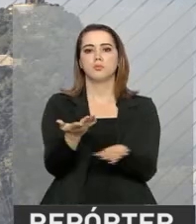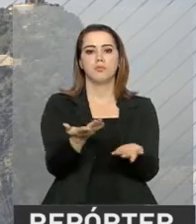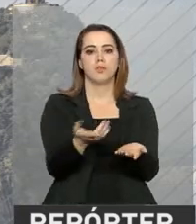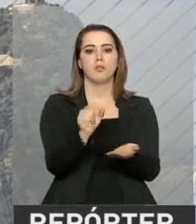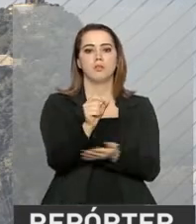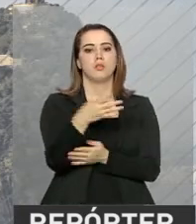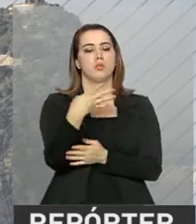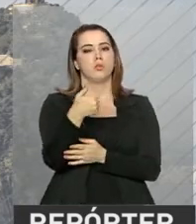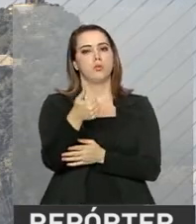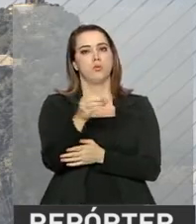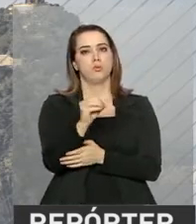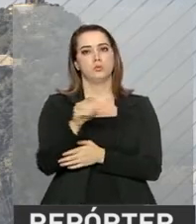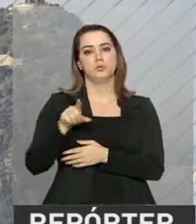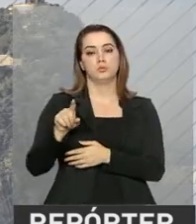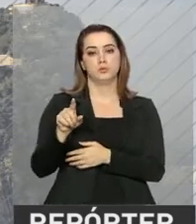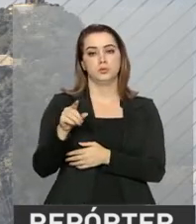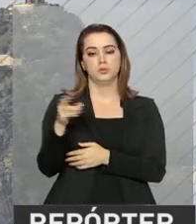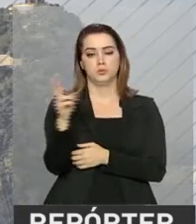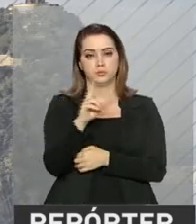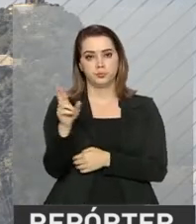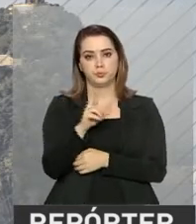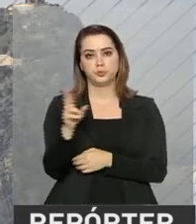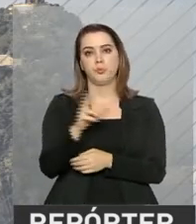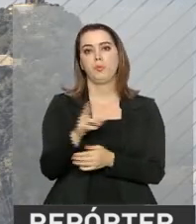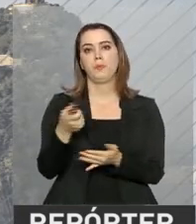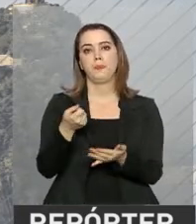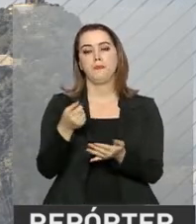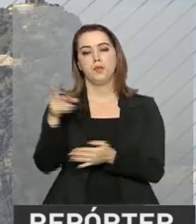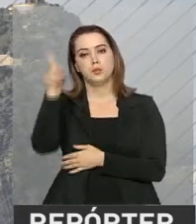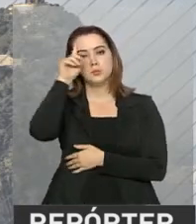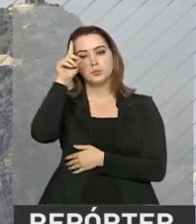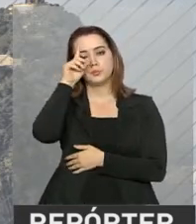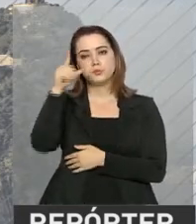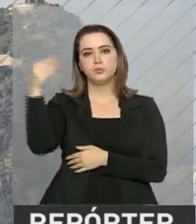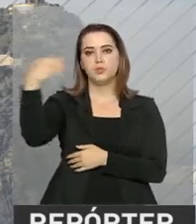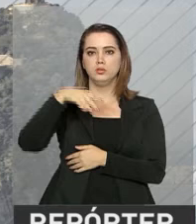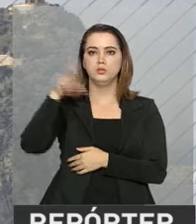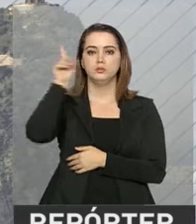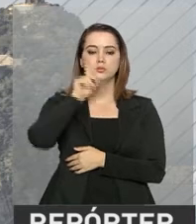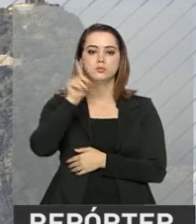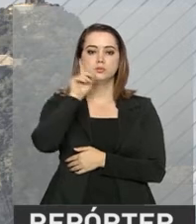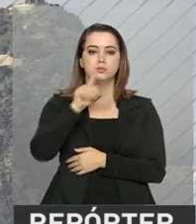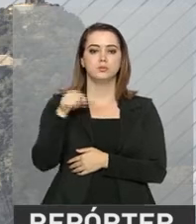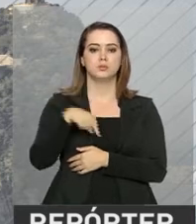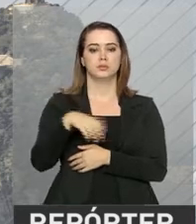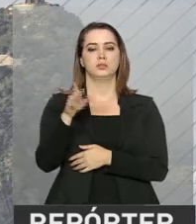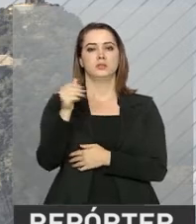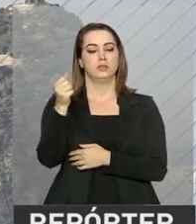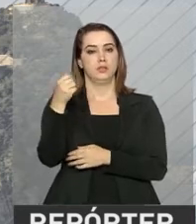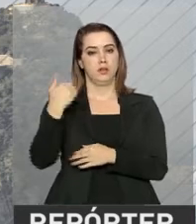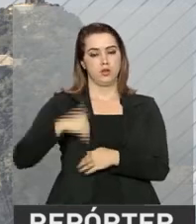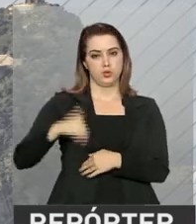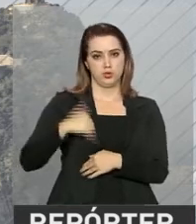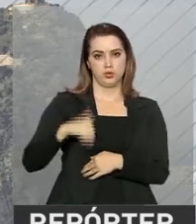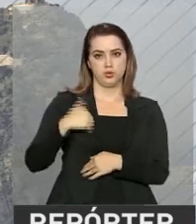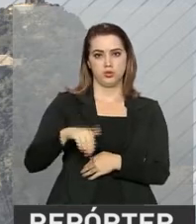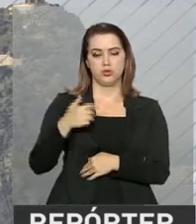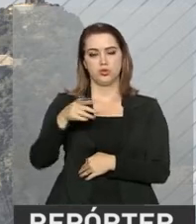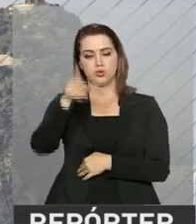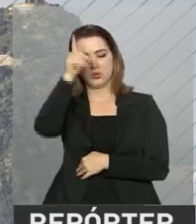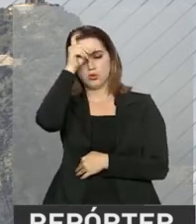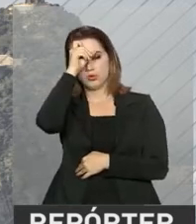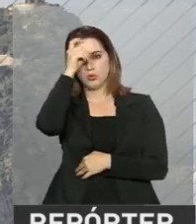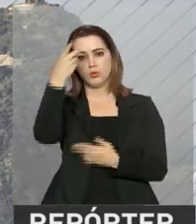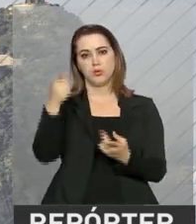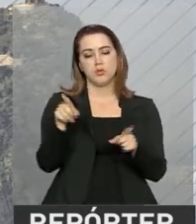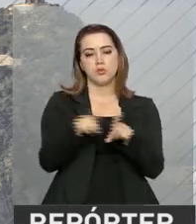R$ 424 por dia. A maior parte veio dos Estados Unidos, Argentina e Alemanha. Já 760